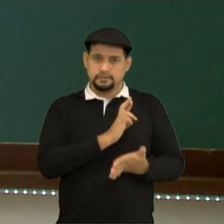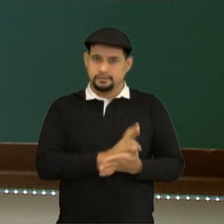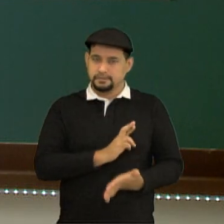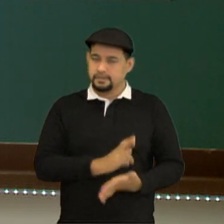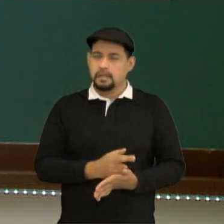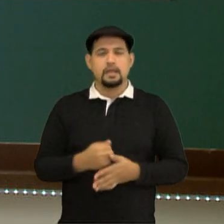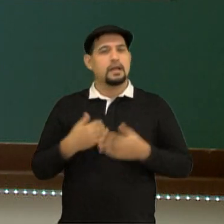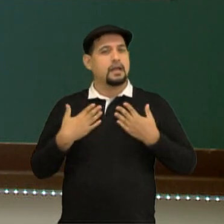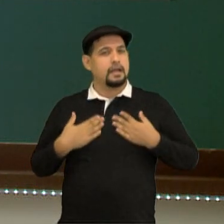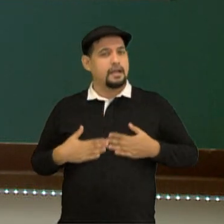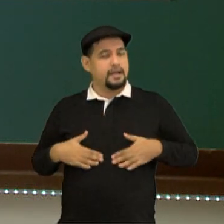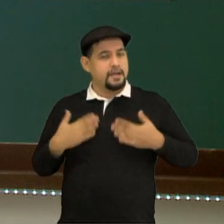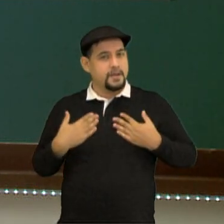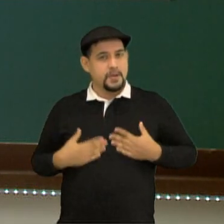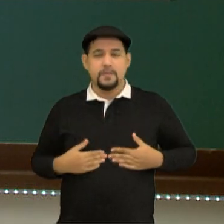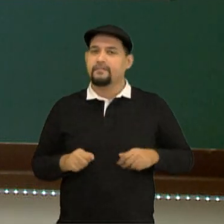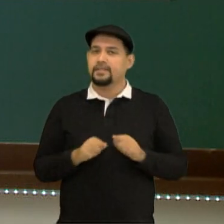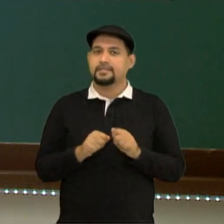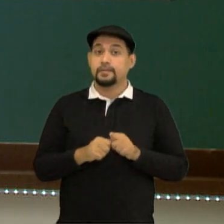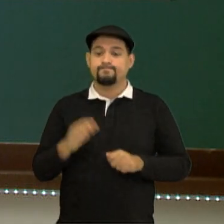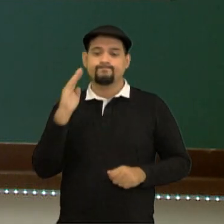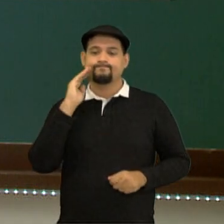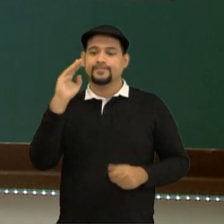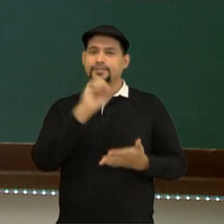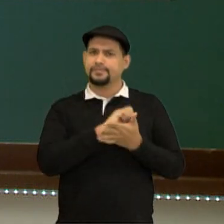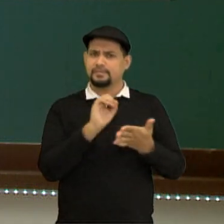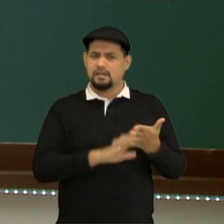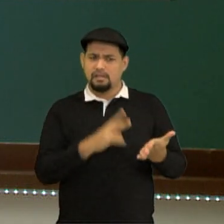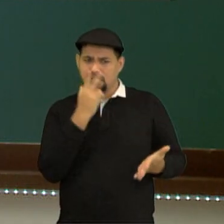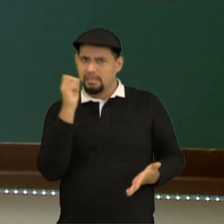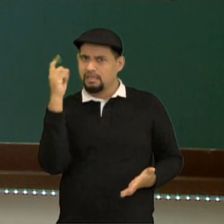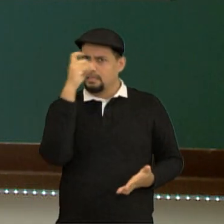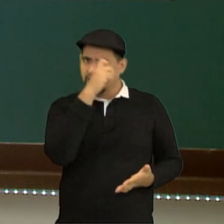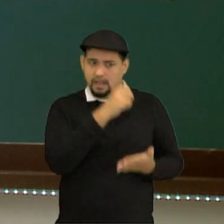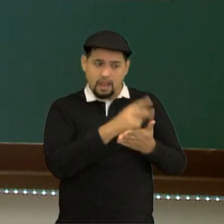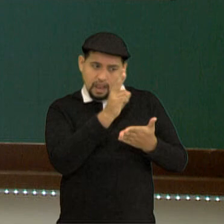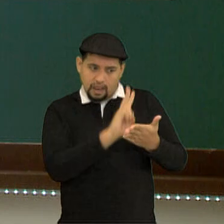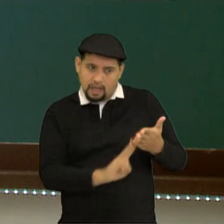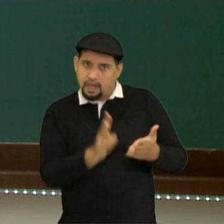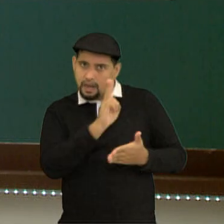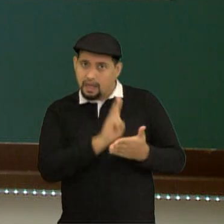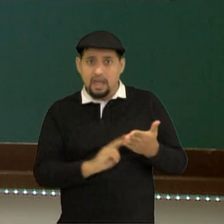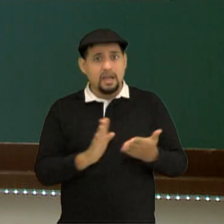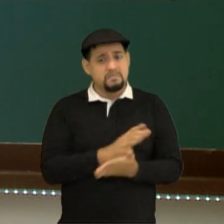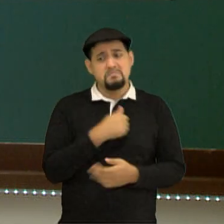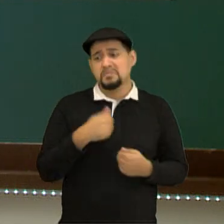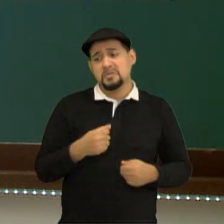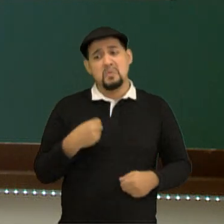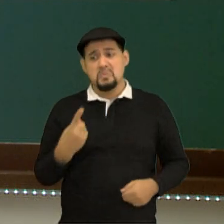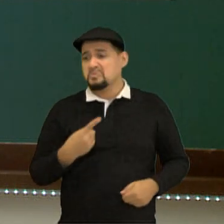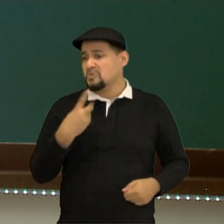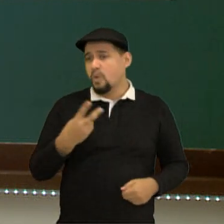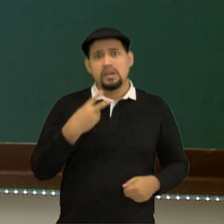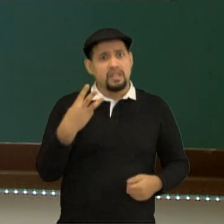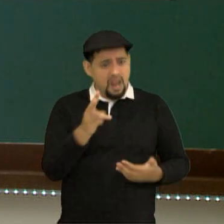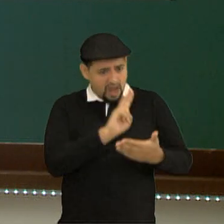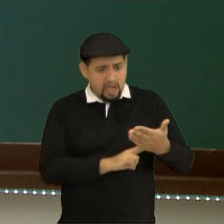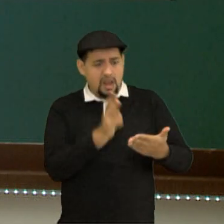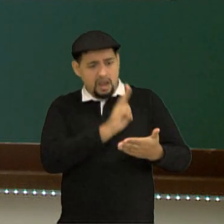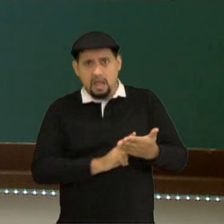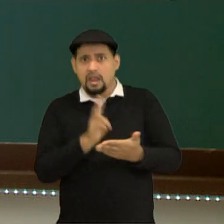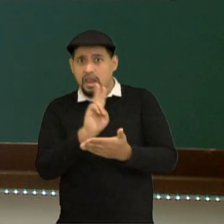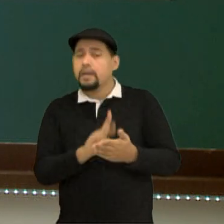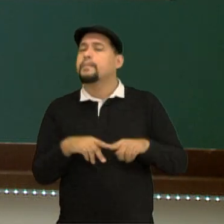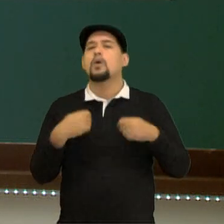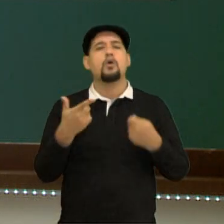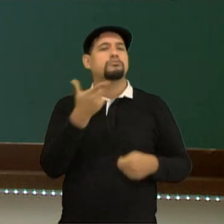tem calma na hora de resolver, principalmente o exercício que parece muito difícil. Leia, às vezes precisa uma, duas, três vezes a leitura, mas vocês vão